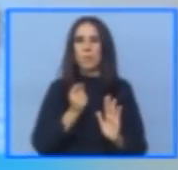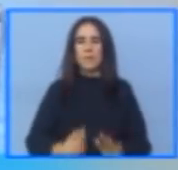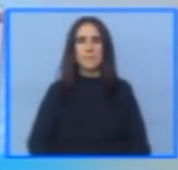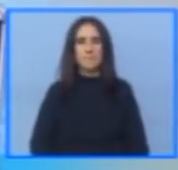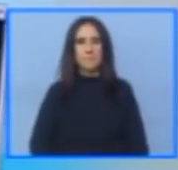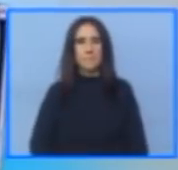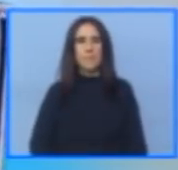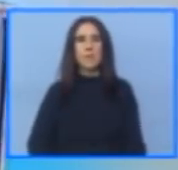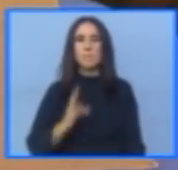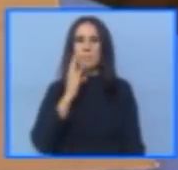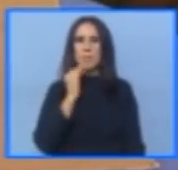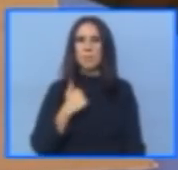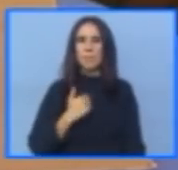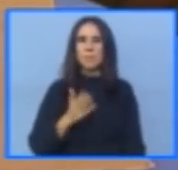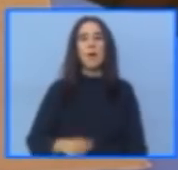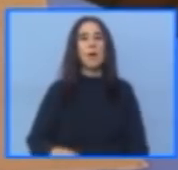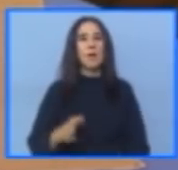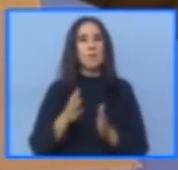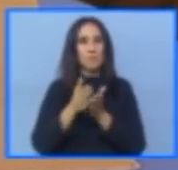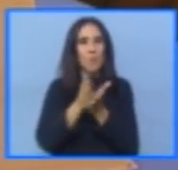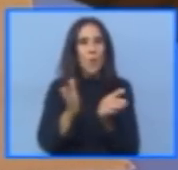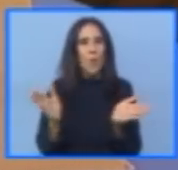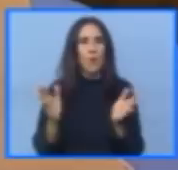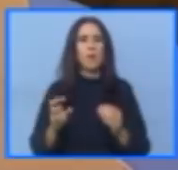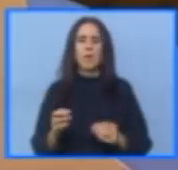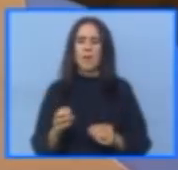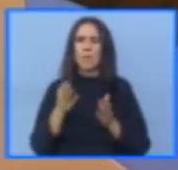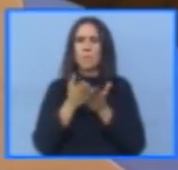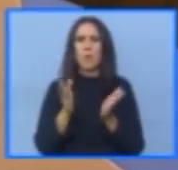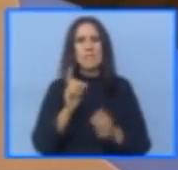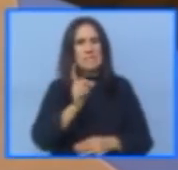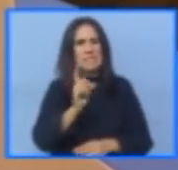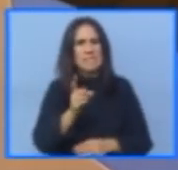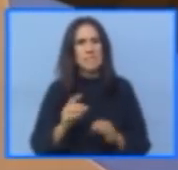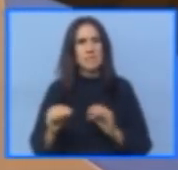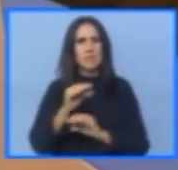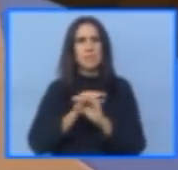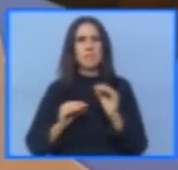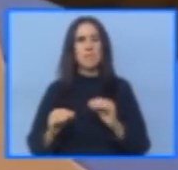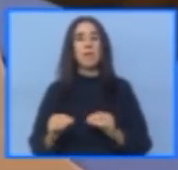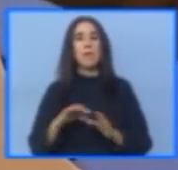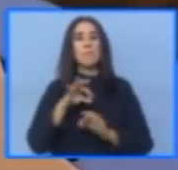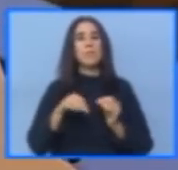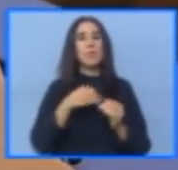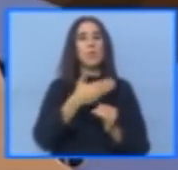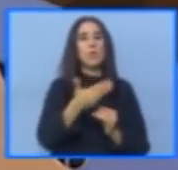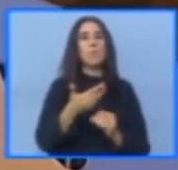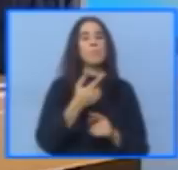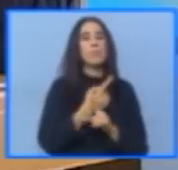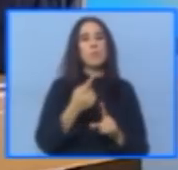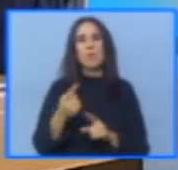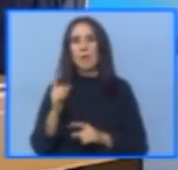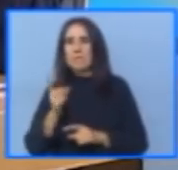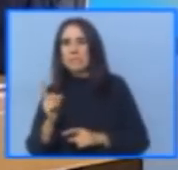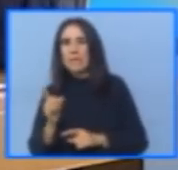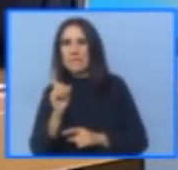de ir ampliar o horizonte e ver porque é que nós estamos a trocar presentes. Mas qual é a razão principal